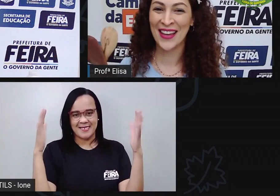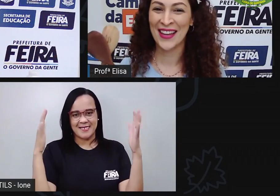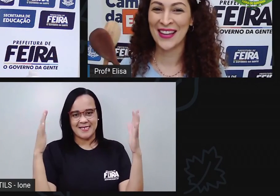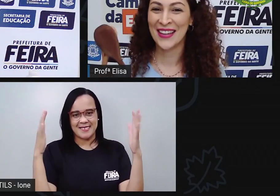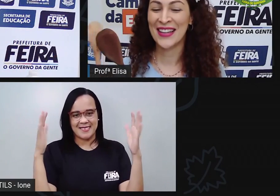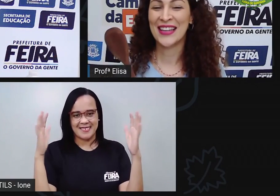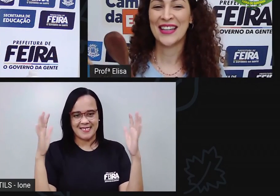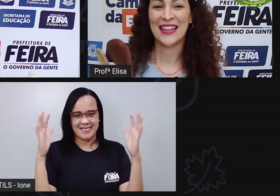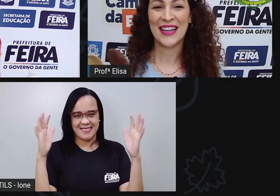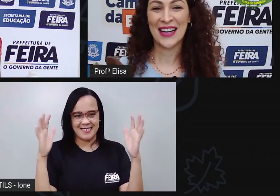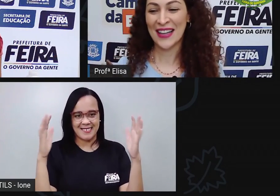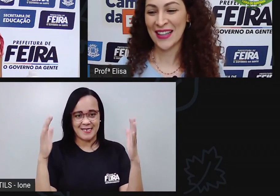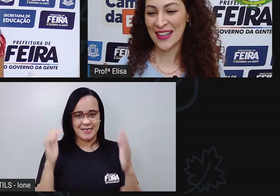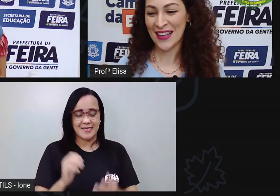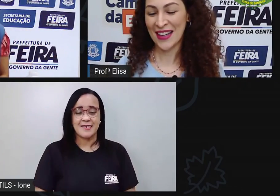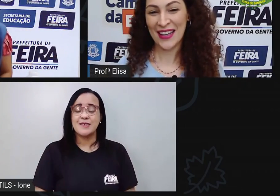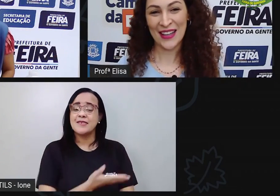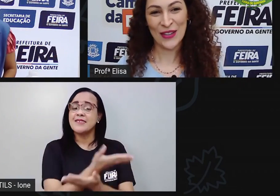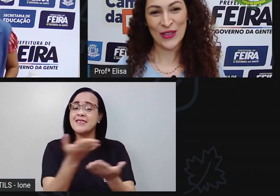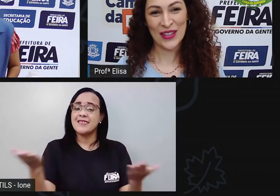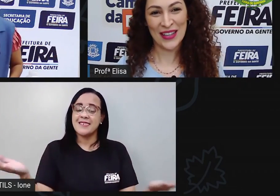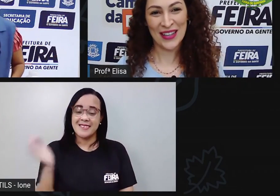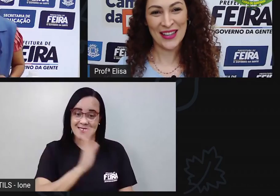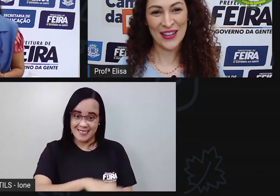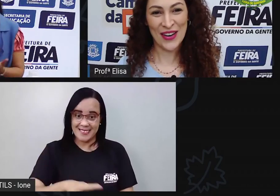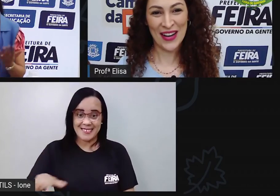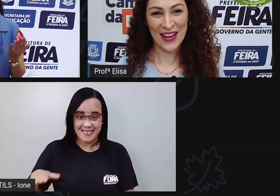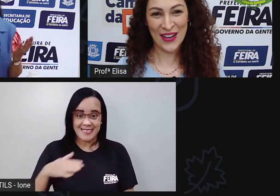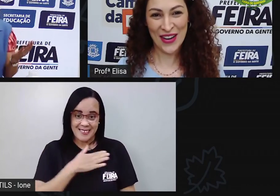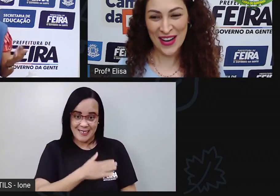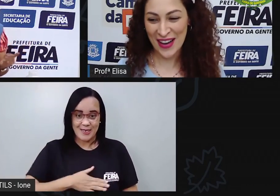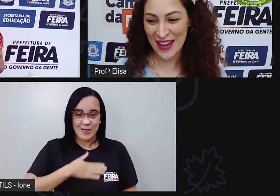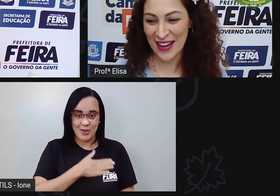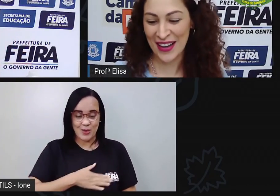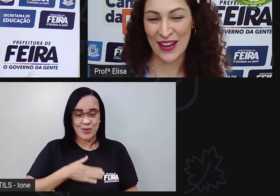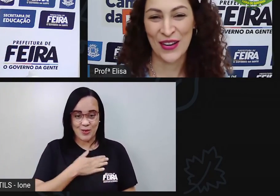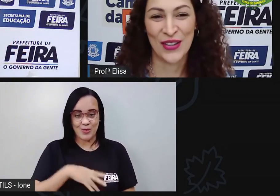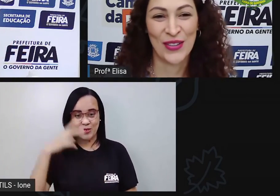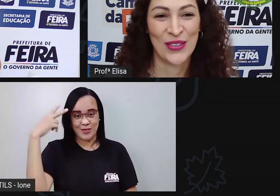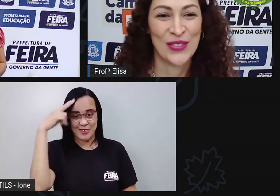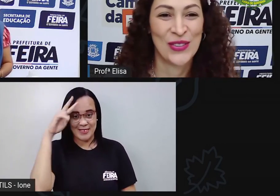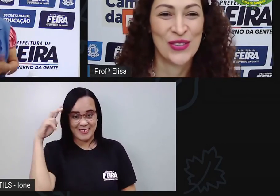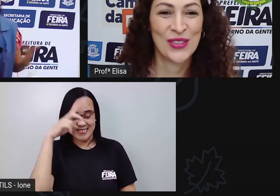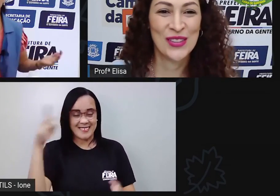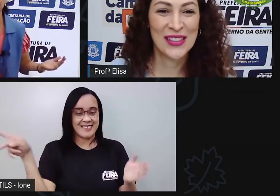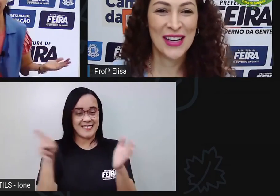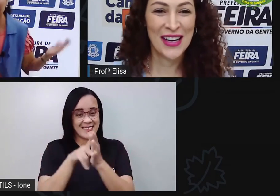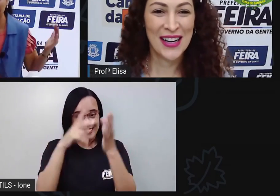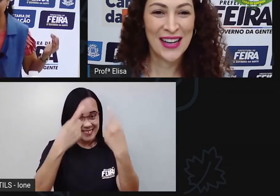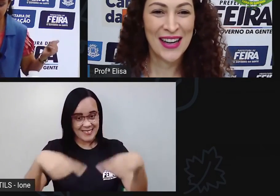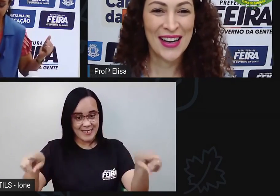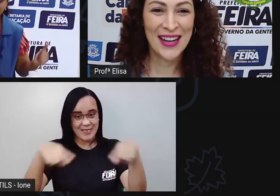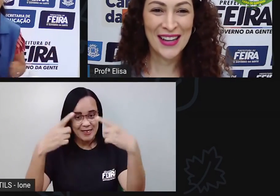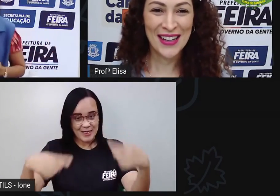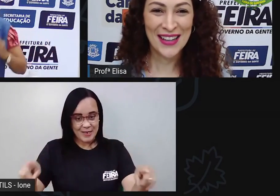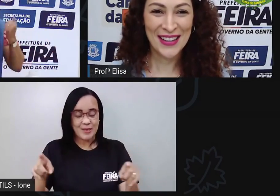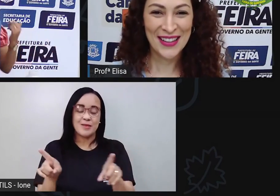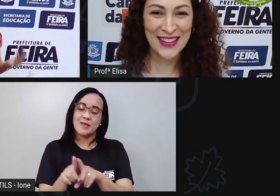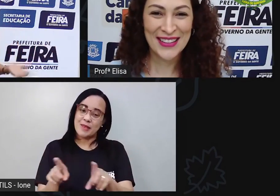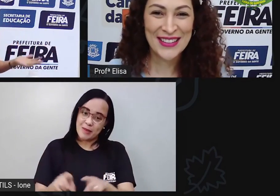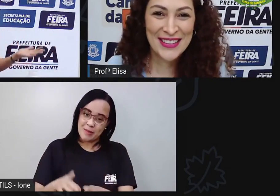e aí cansada Você gostou da nossa história sonora gostou do nosso da não oficina